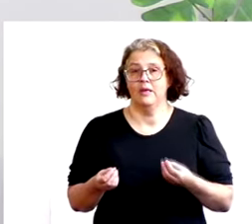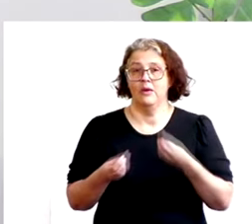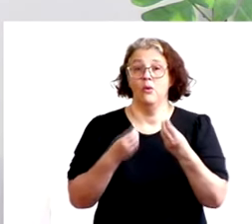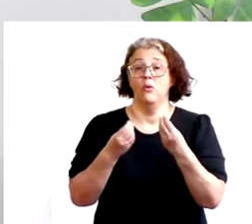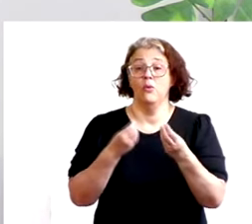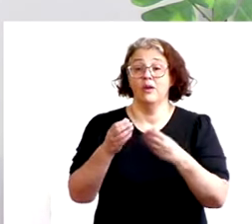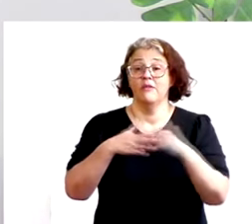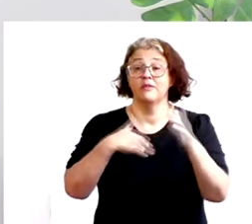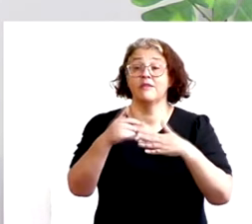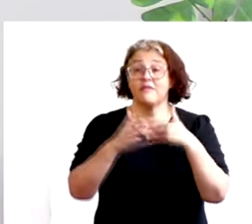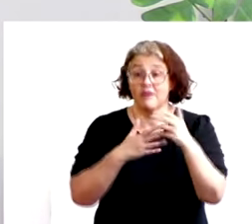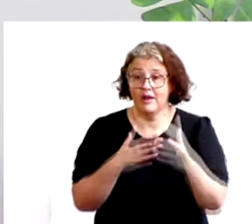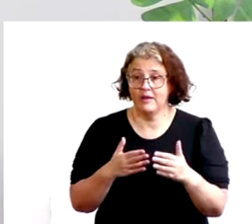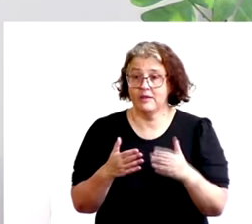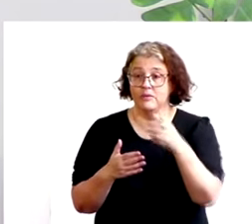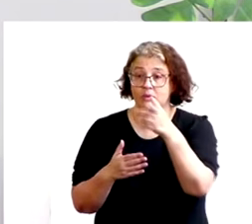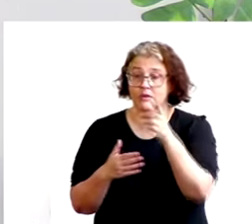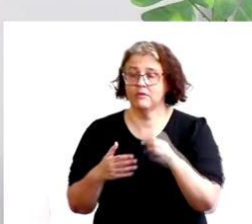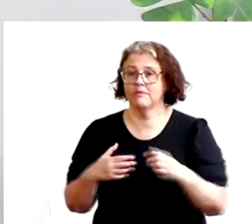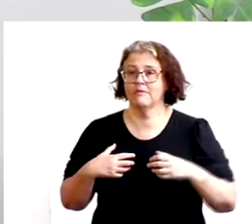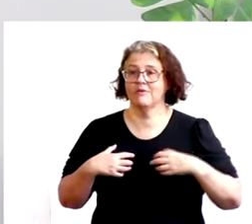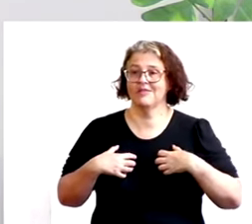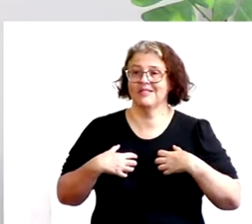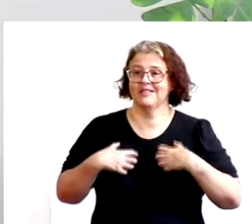você está angustiado